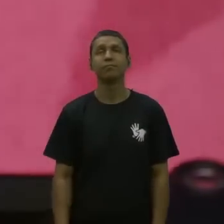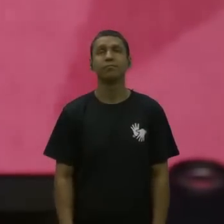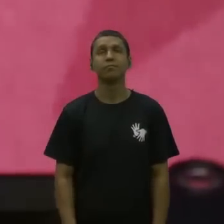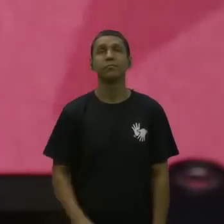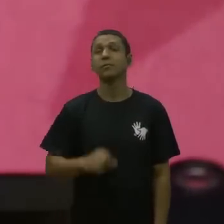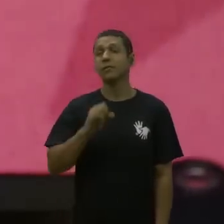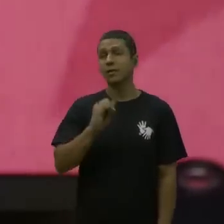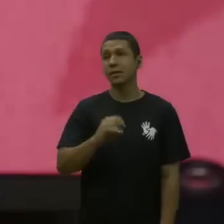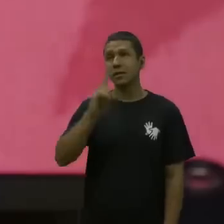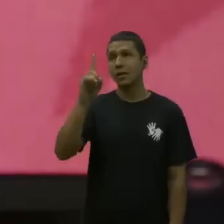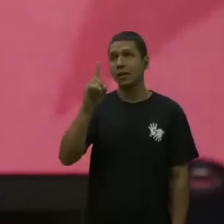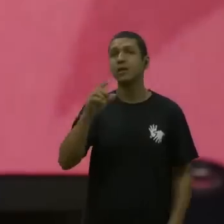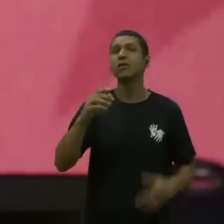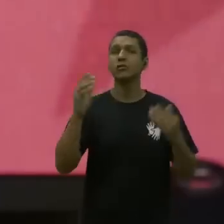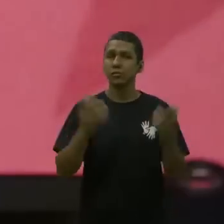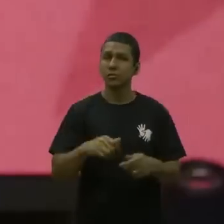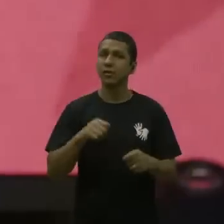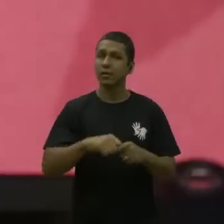se eu já fiz uma vez,